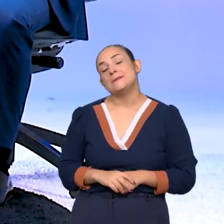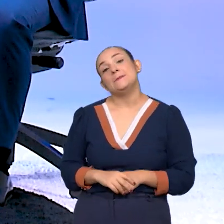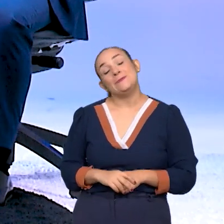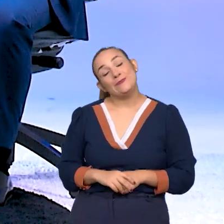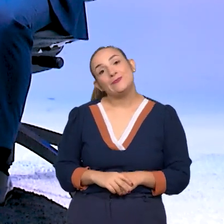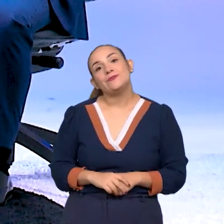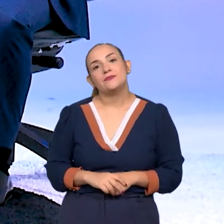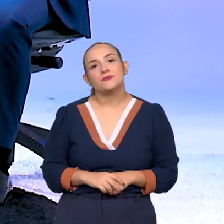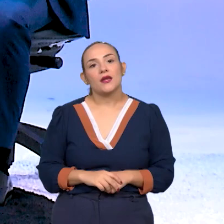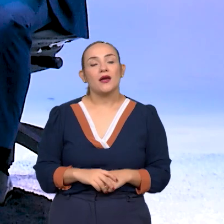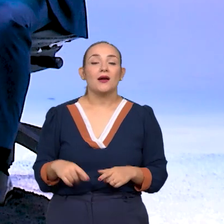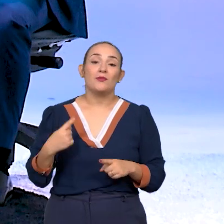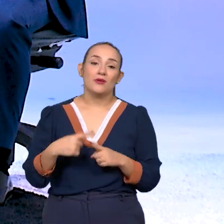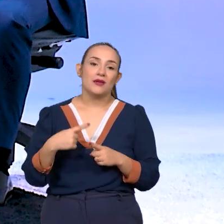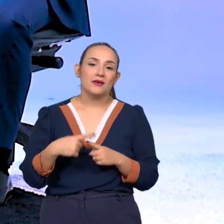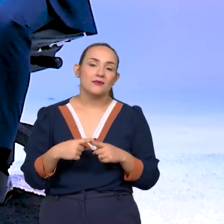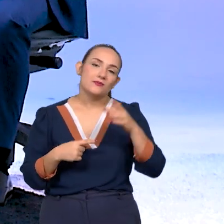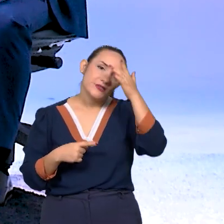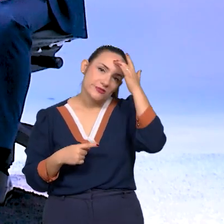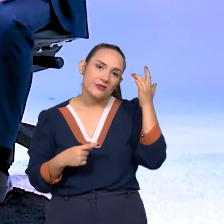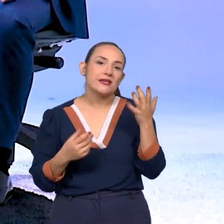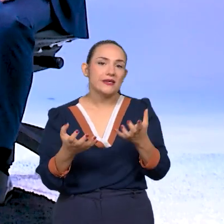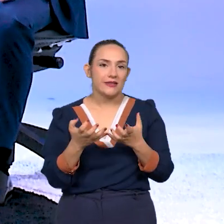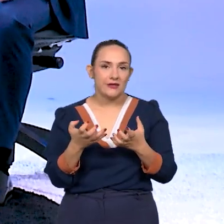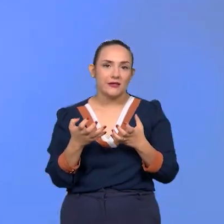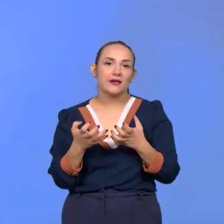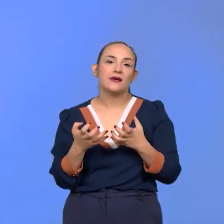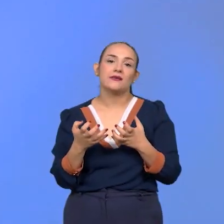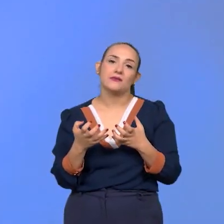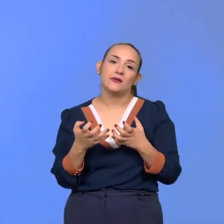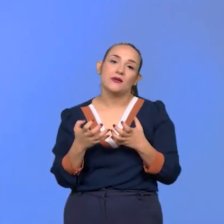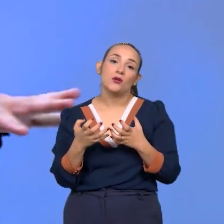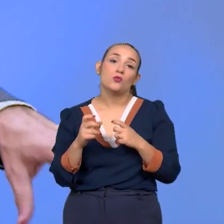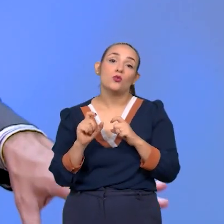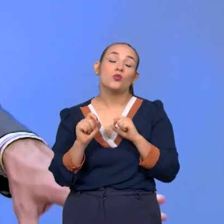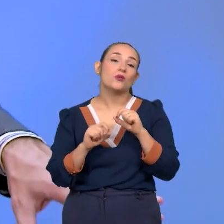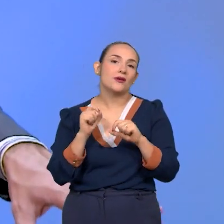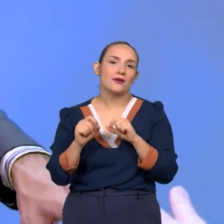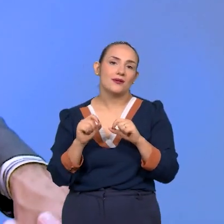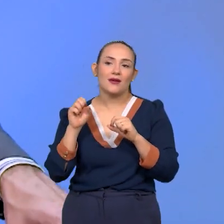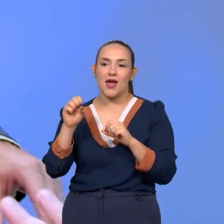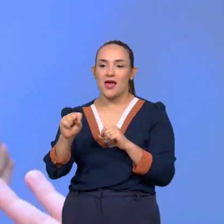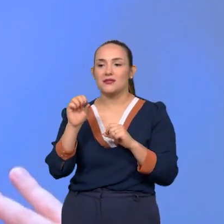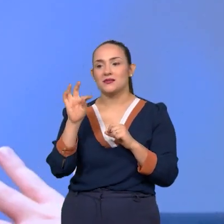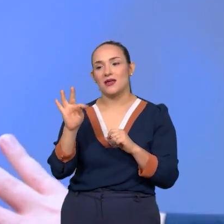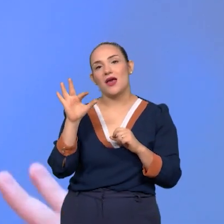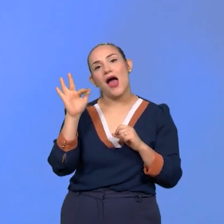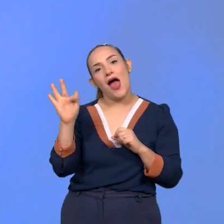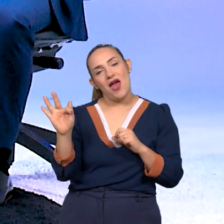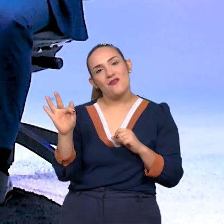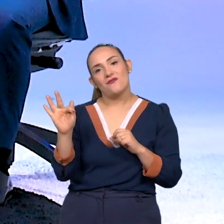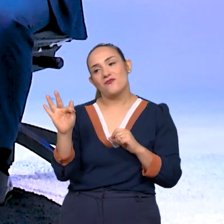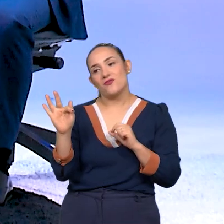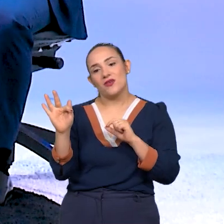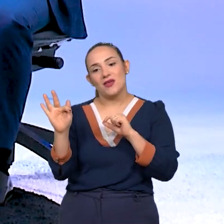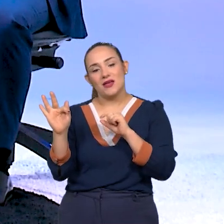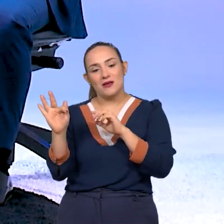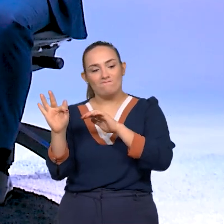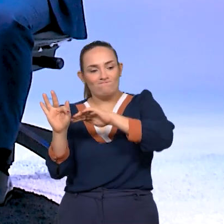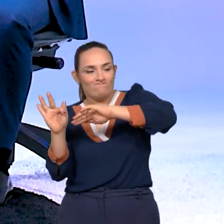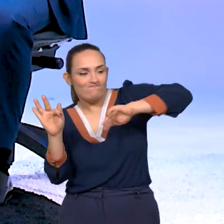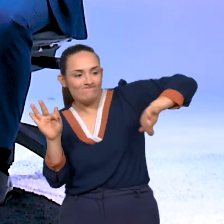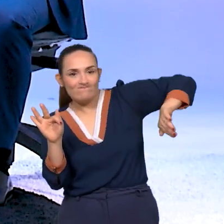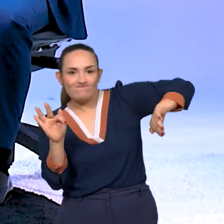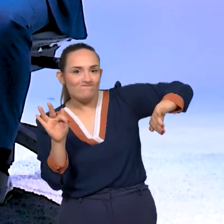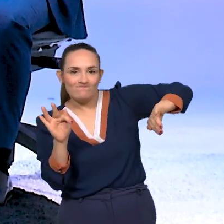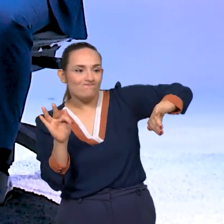STF iria modular os efeitos dessa decisão entendi para valar a partir dessa decisão de agora a partir de agora desse ano só